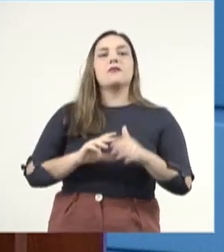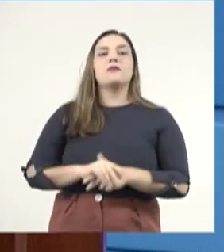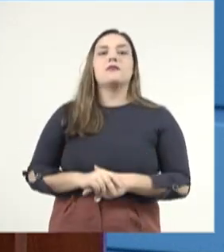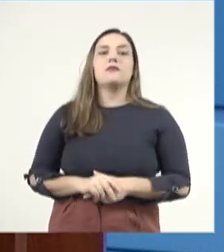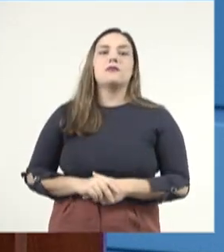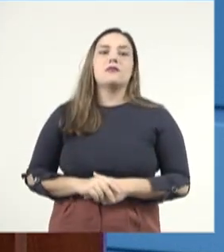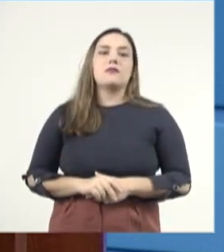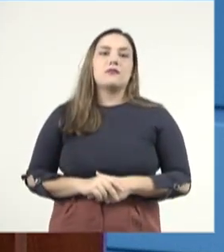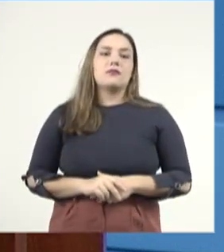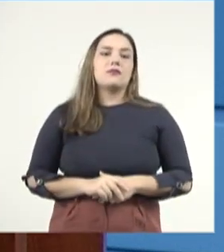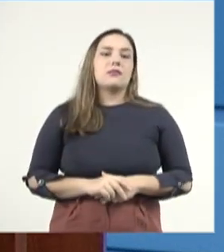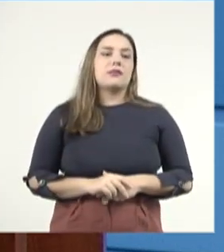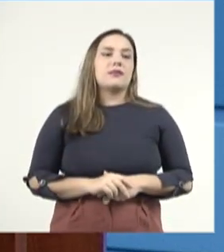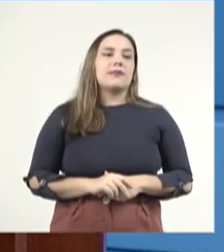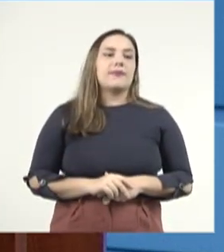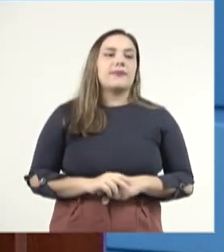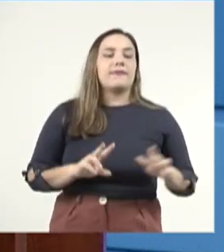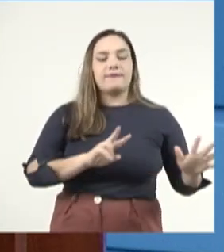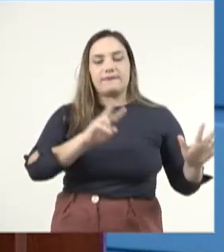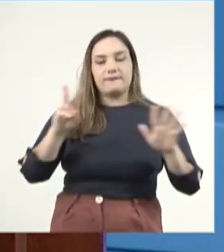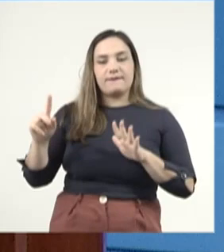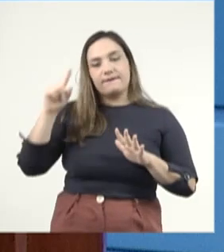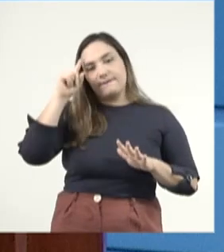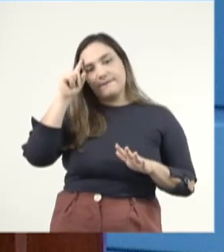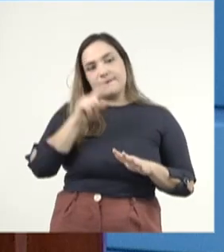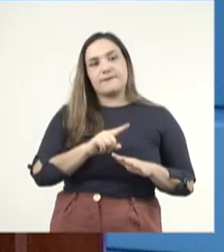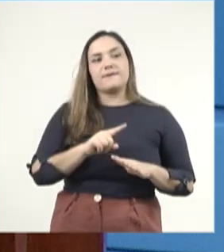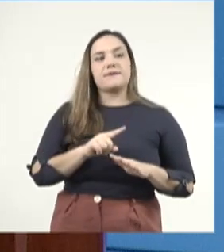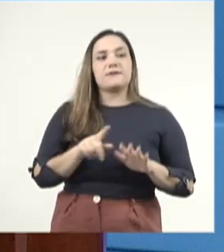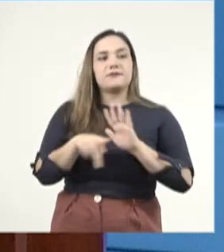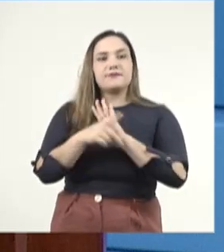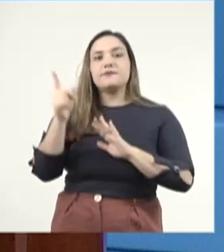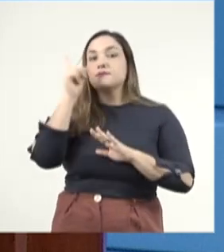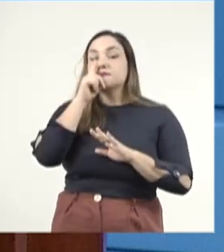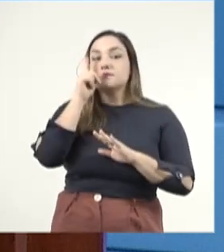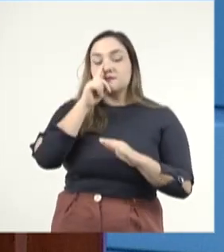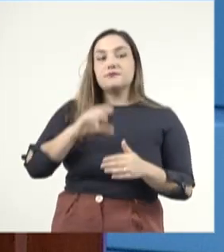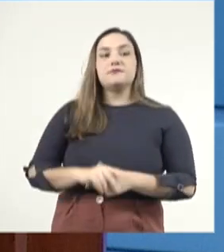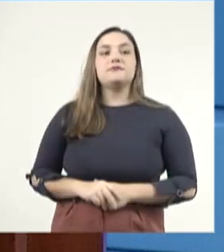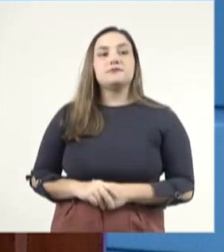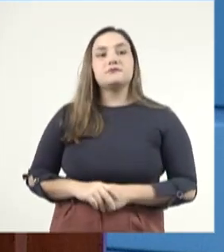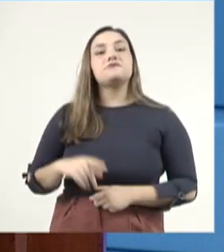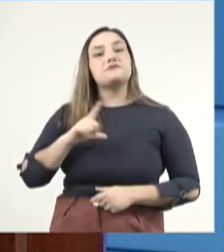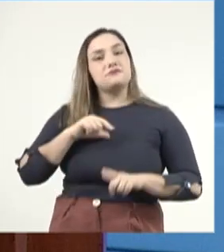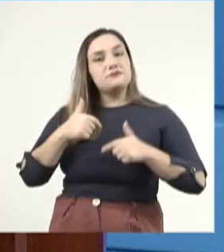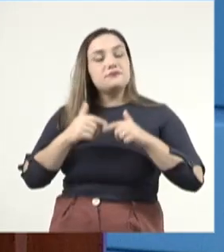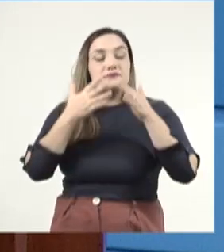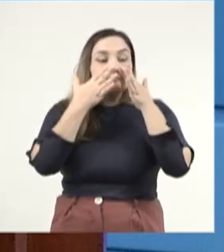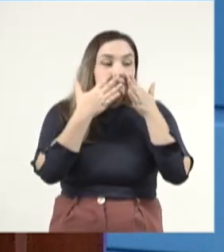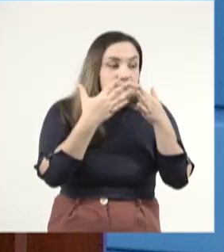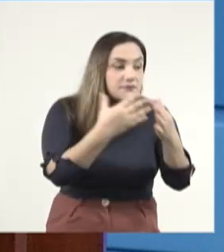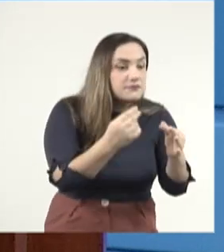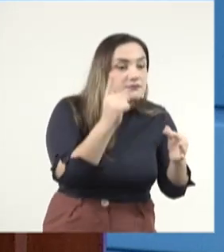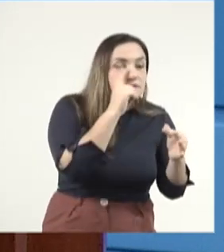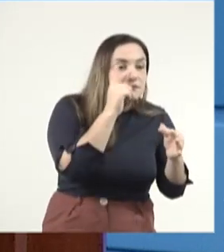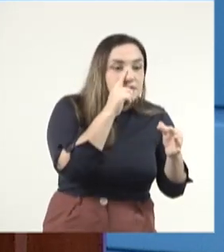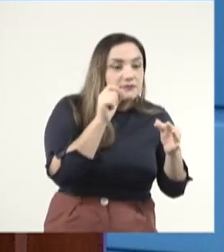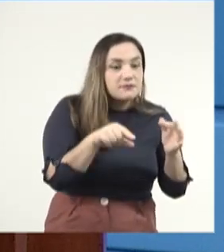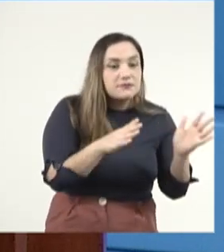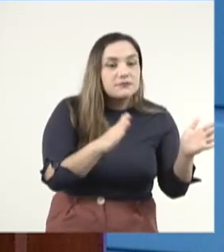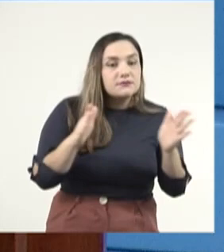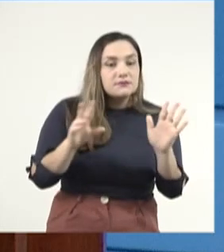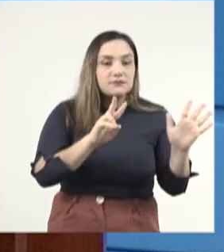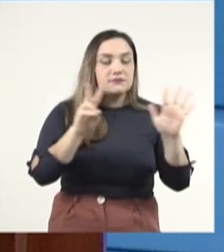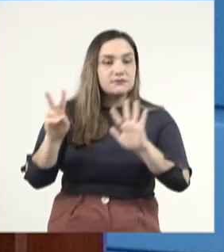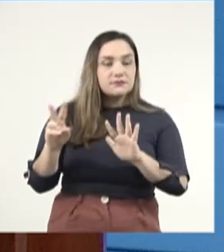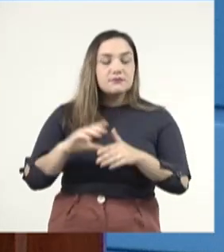na Semana do Dia das Mães e a gente tem feito um trabalho de ouvir essas mães durante essa semana. Eu fiz